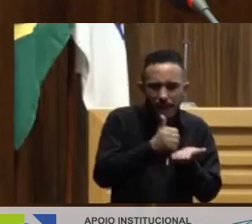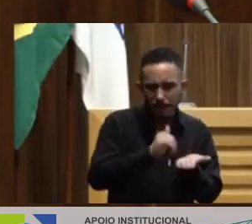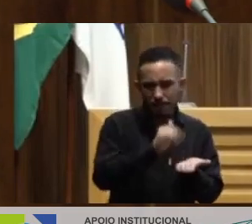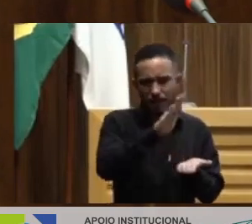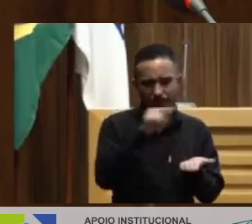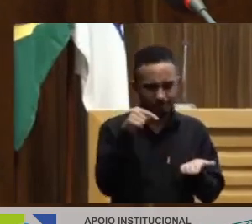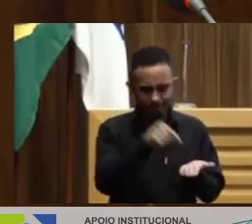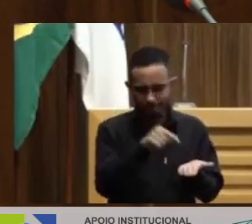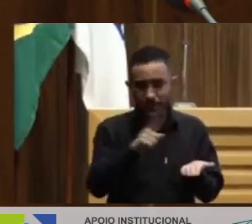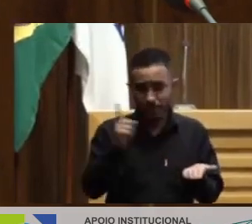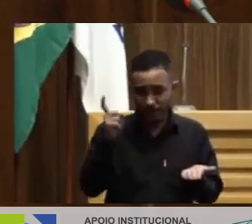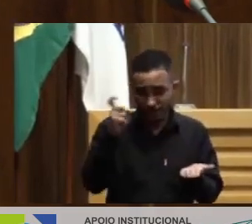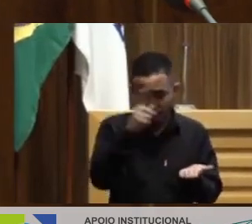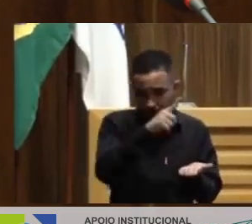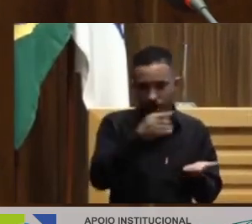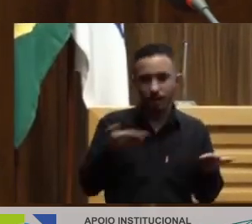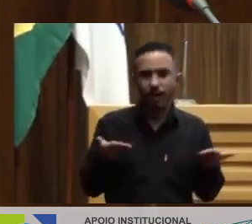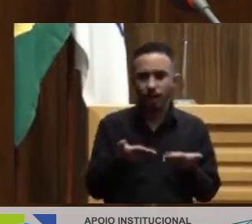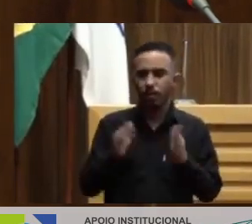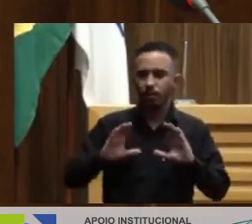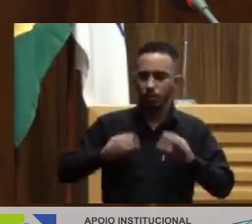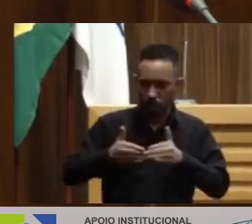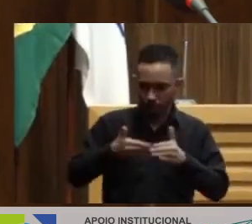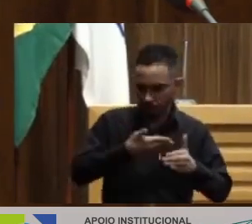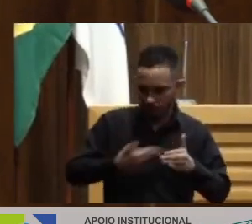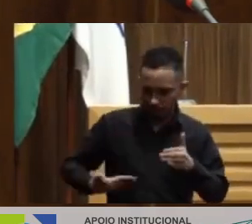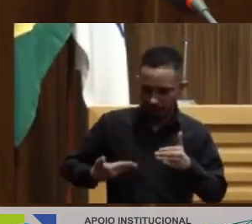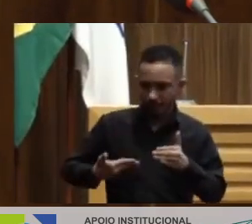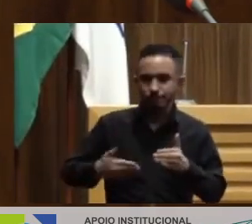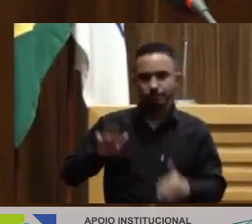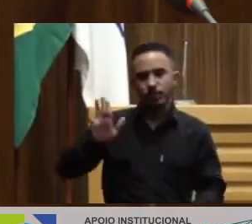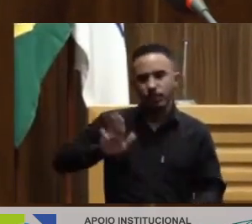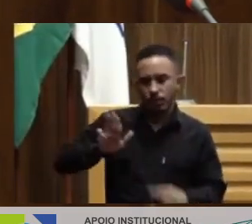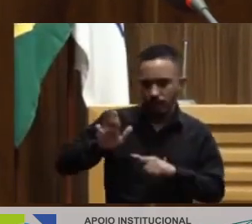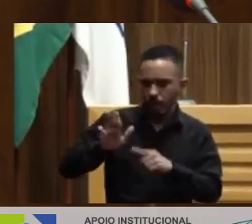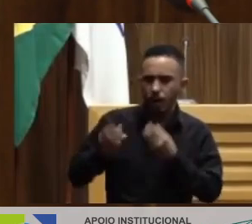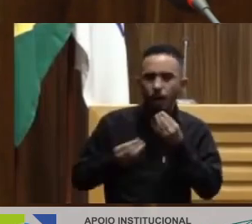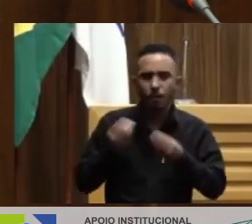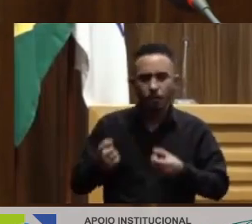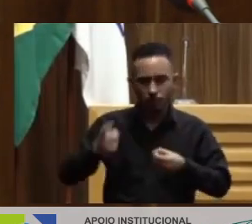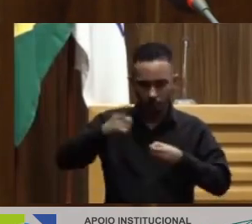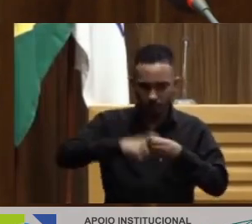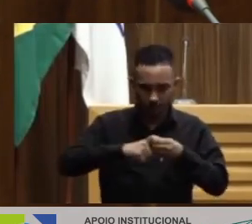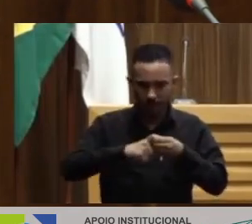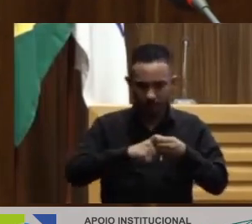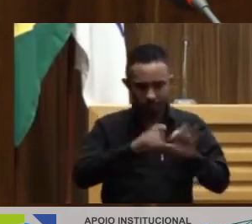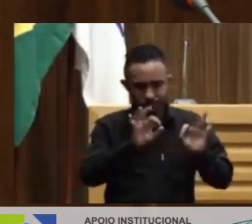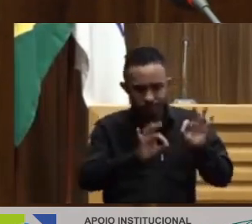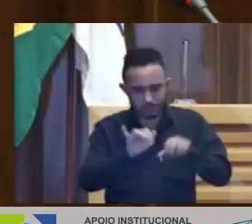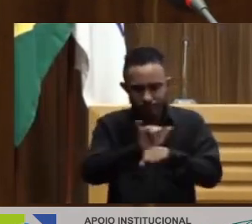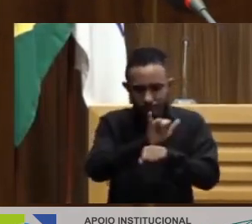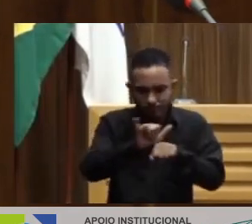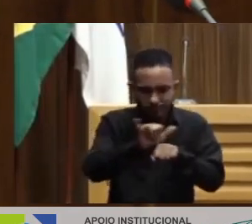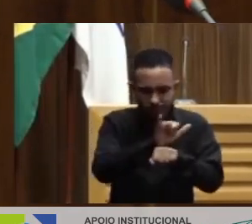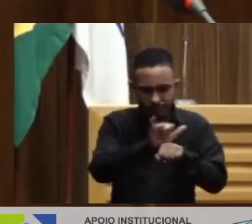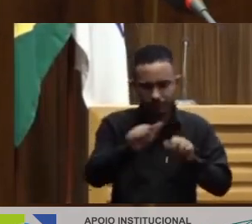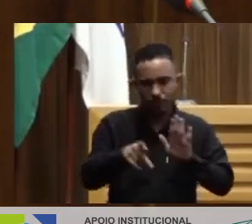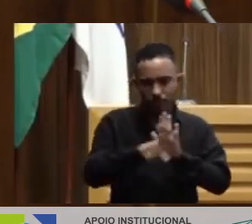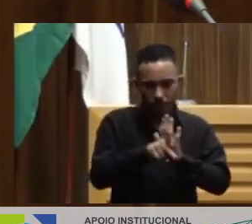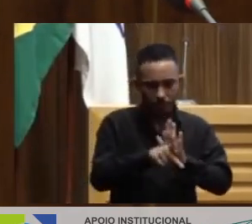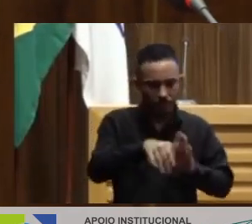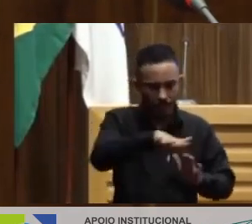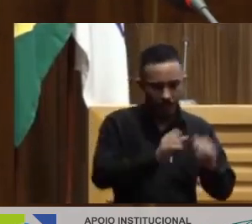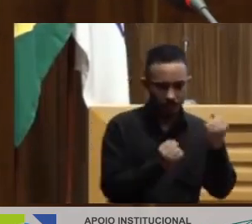Então, é um desafio muito grande que o governo se deu, né, o governo Lula, de retomar a complexidade dessa indústria, retomar